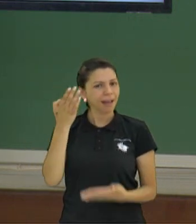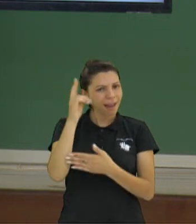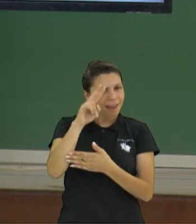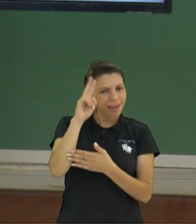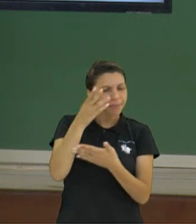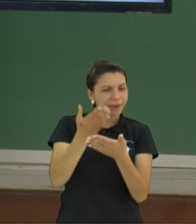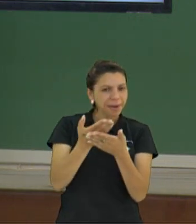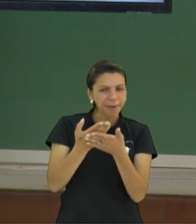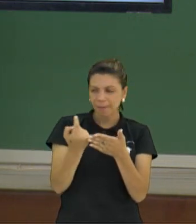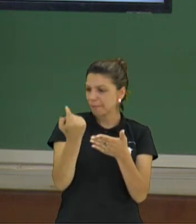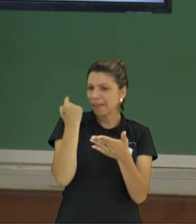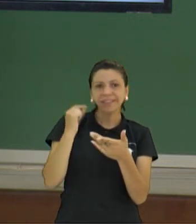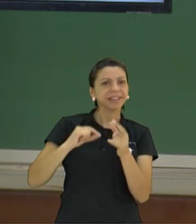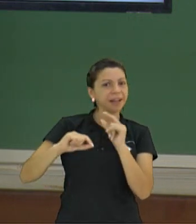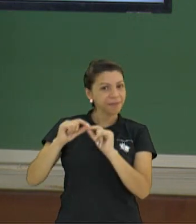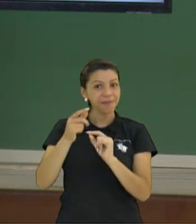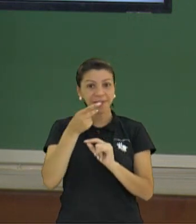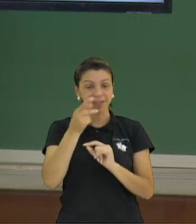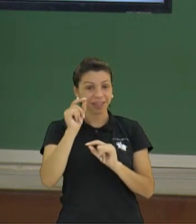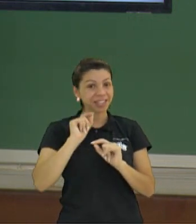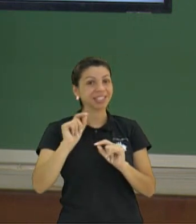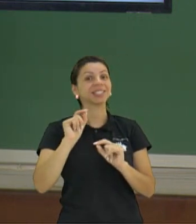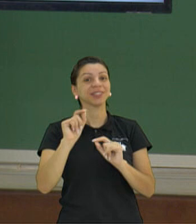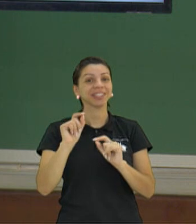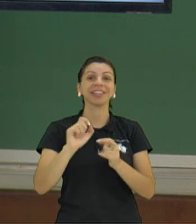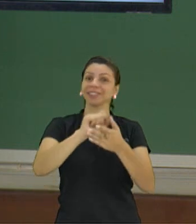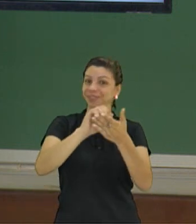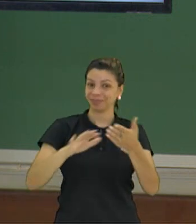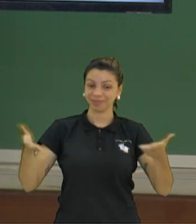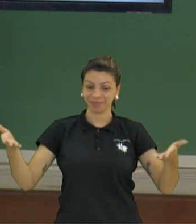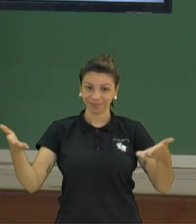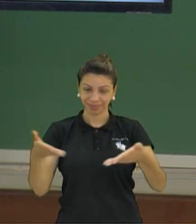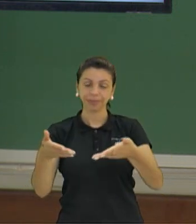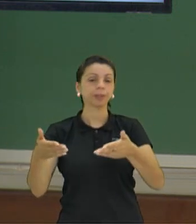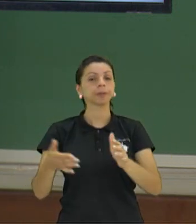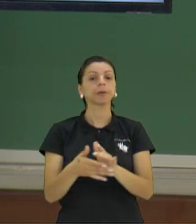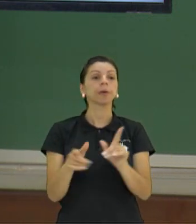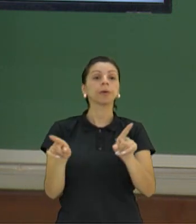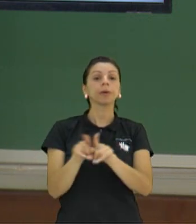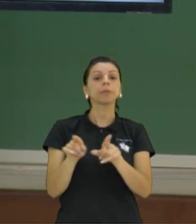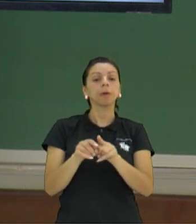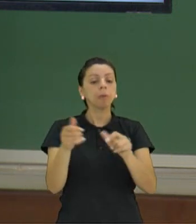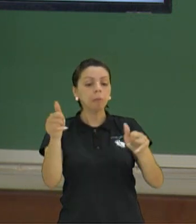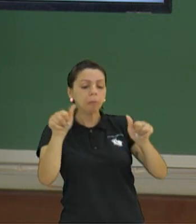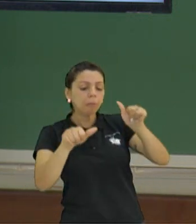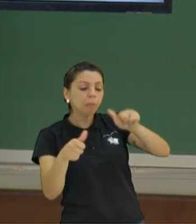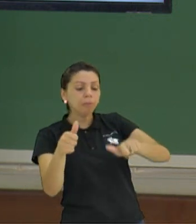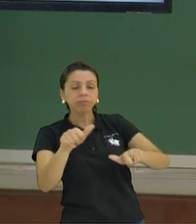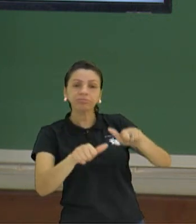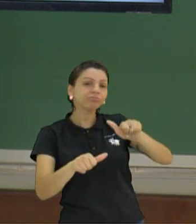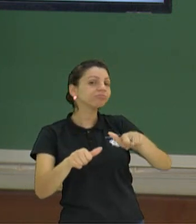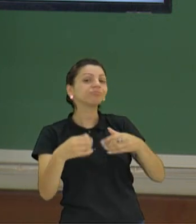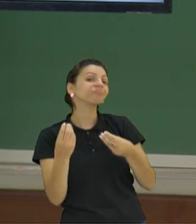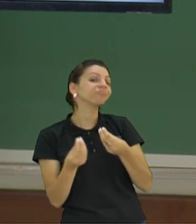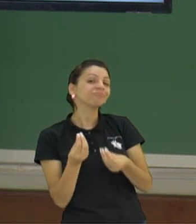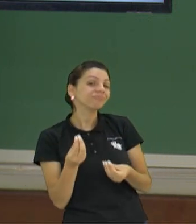para essa? Pois é, a produção do verbete e vamos avaliar a nossa produção. Como que vai ser